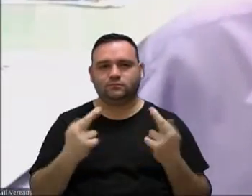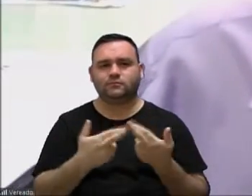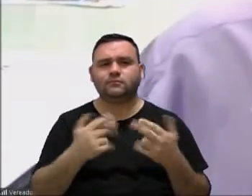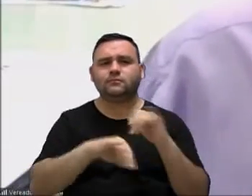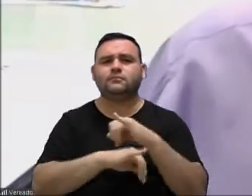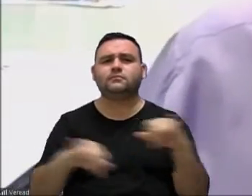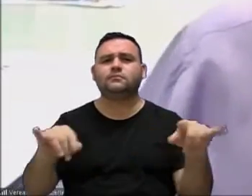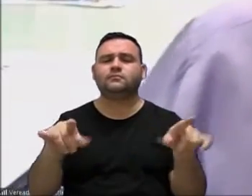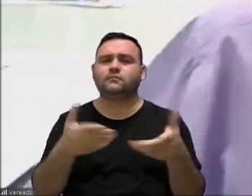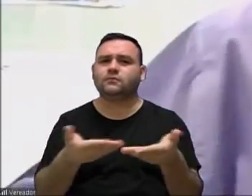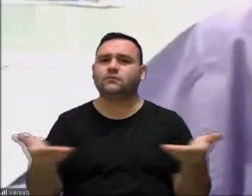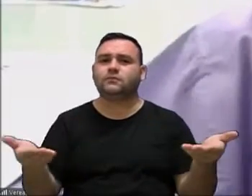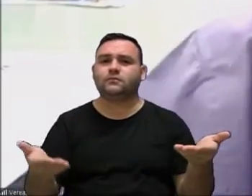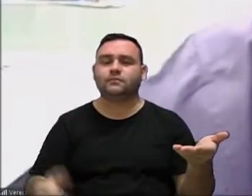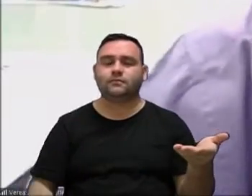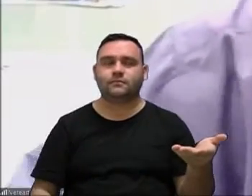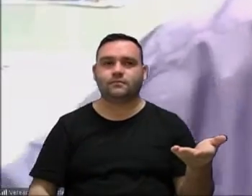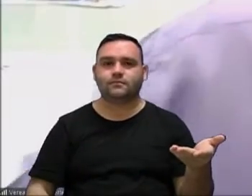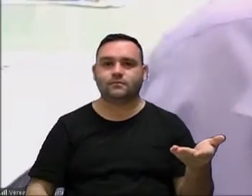Dizer, senhores vereadores,